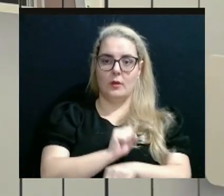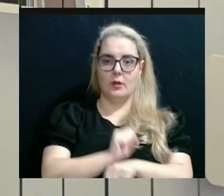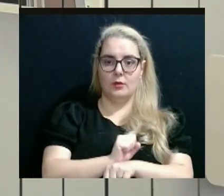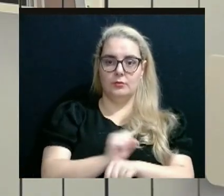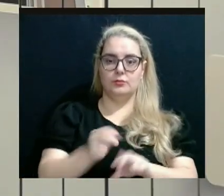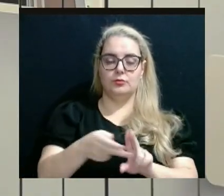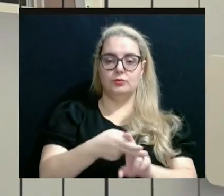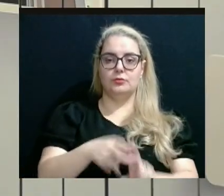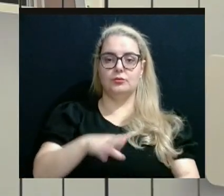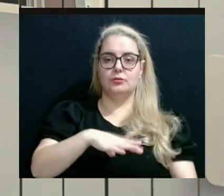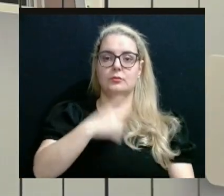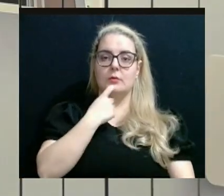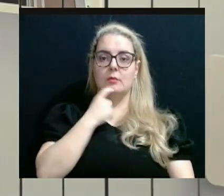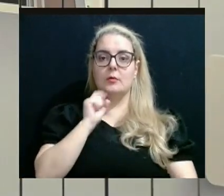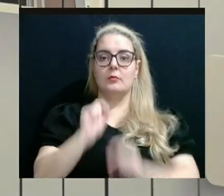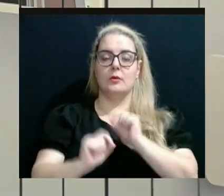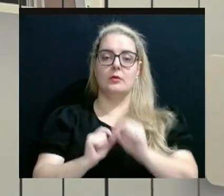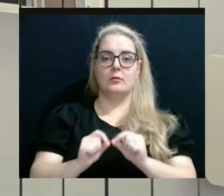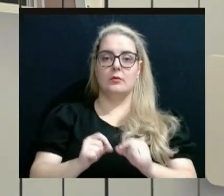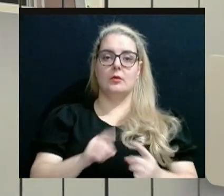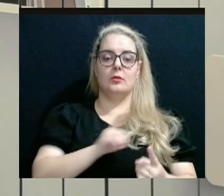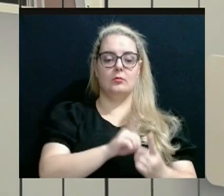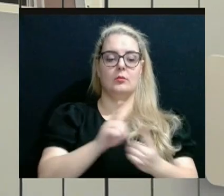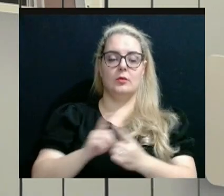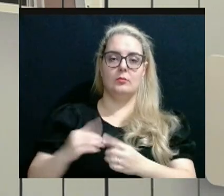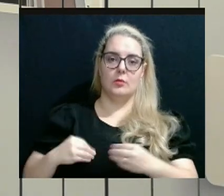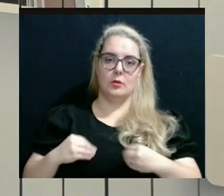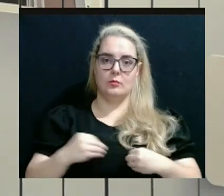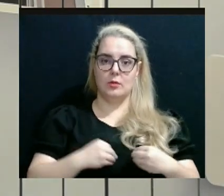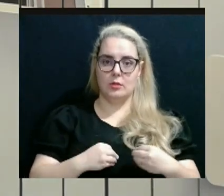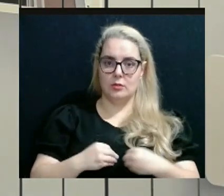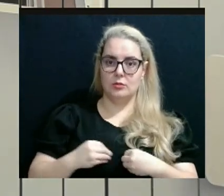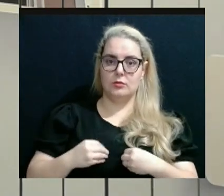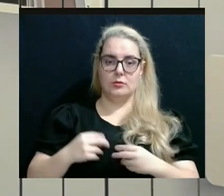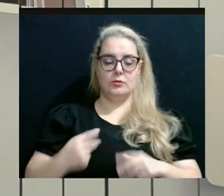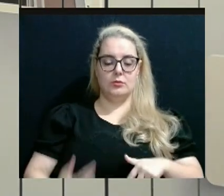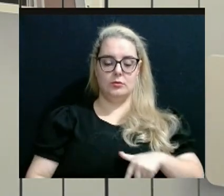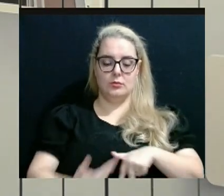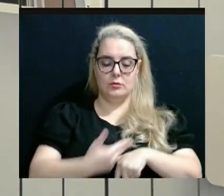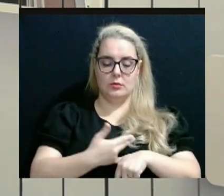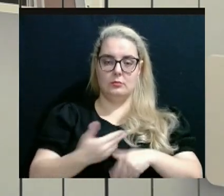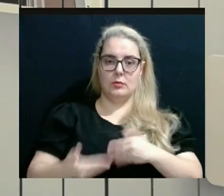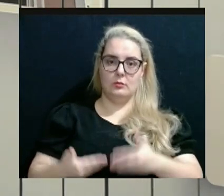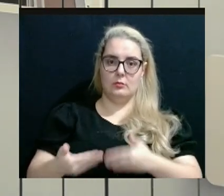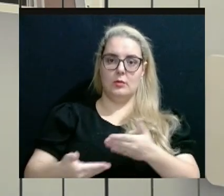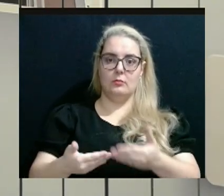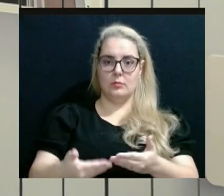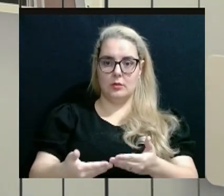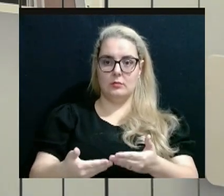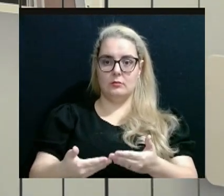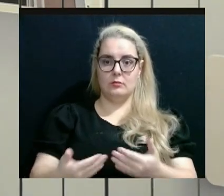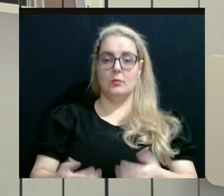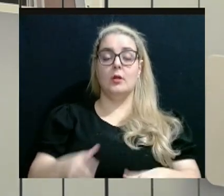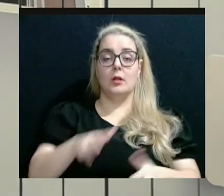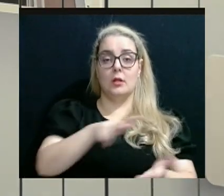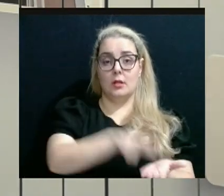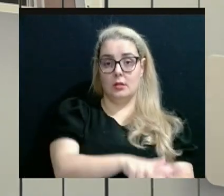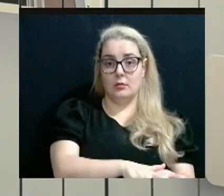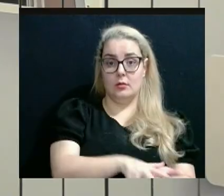Campinas para consultas, exames, cirurgias, procedimentos e internações